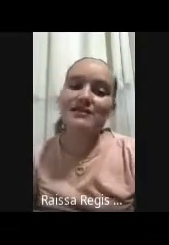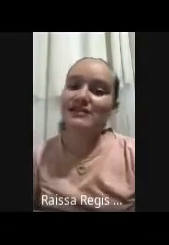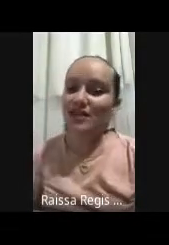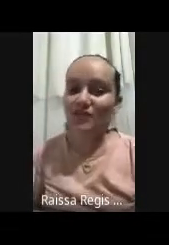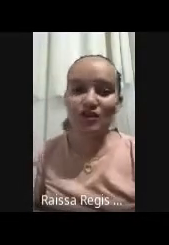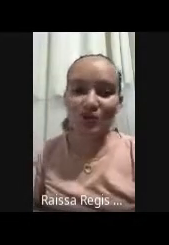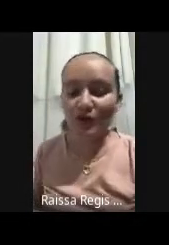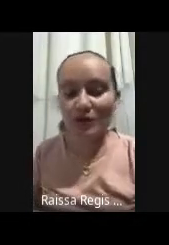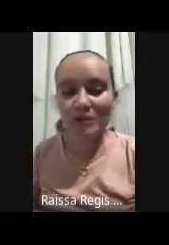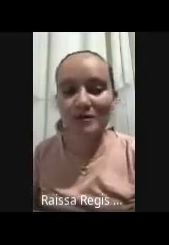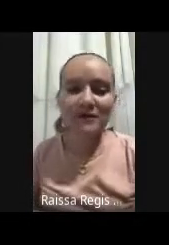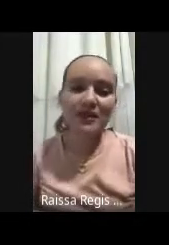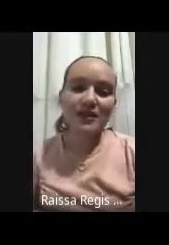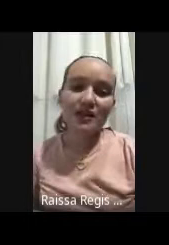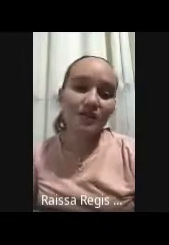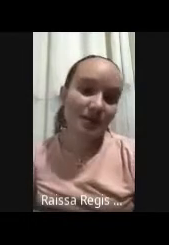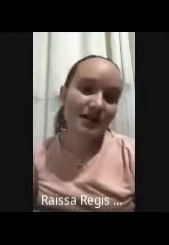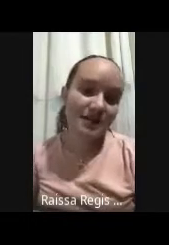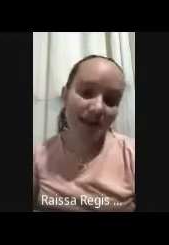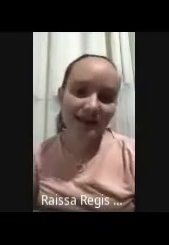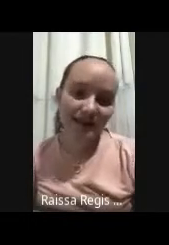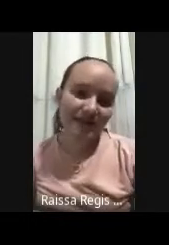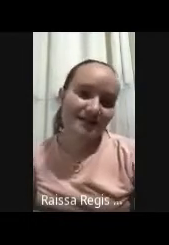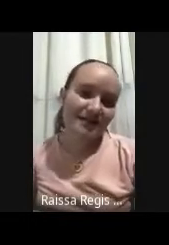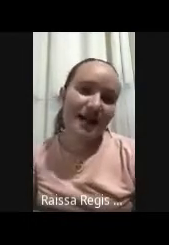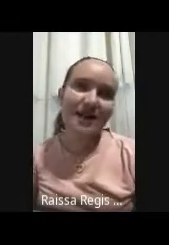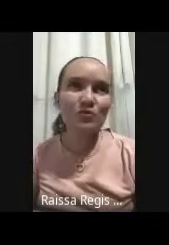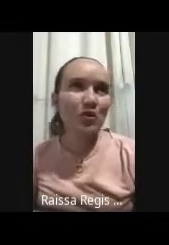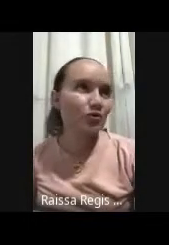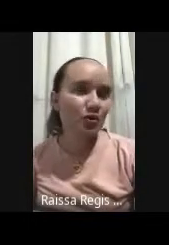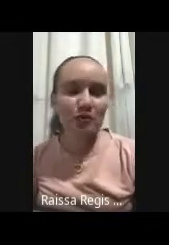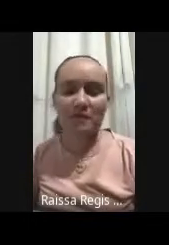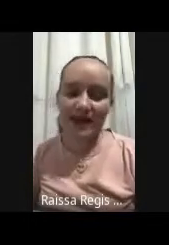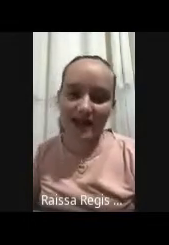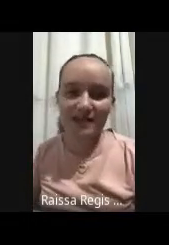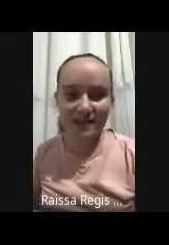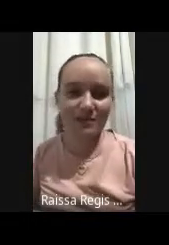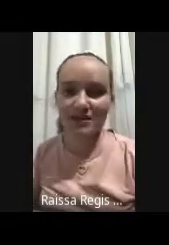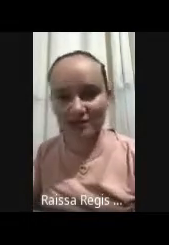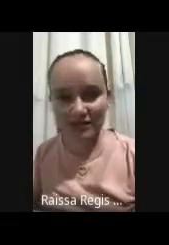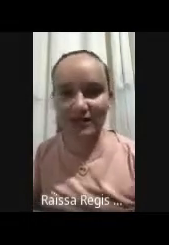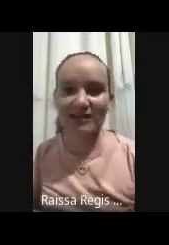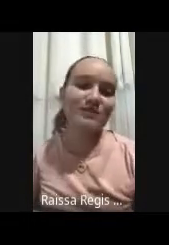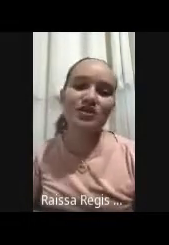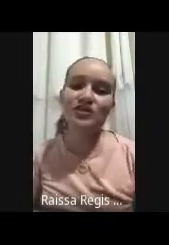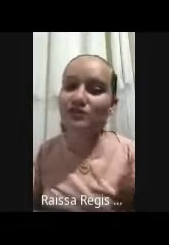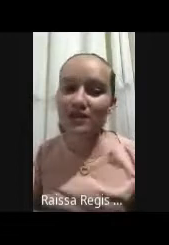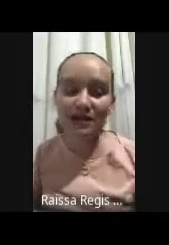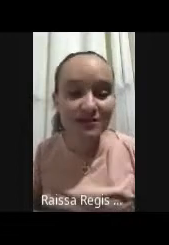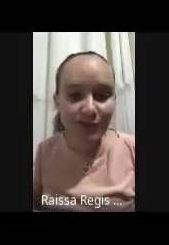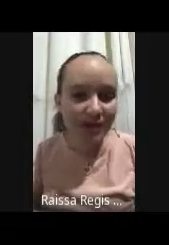ali escrevia de uma forma. E poderia ser que, caso outro grupo pegasse aquela mesma escrita, aquele mesmo